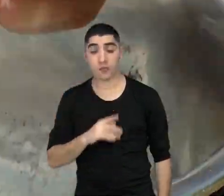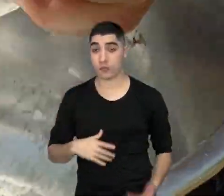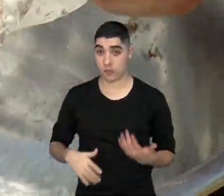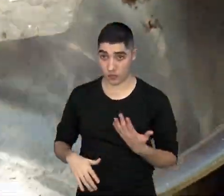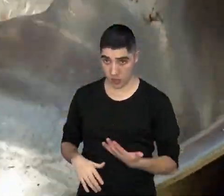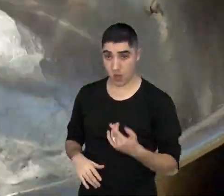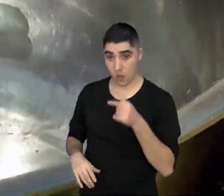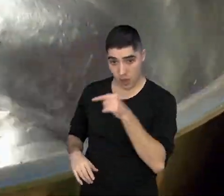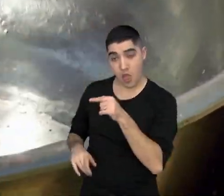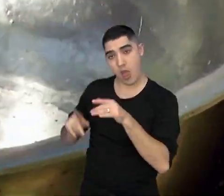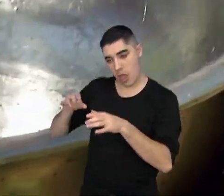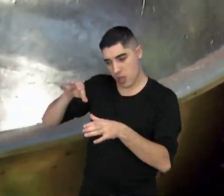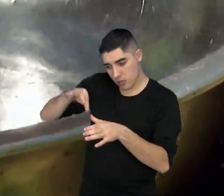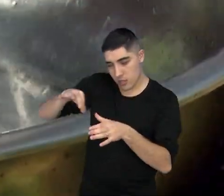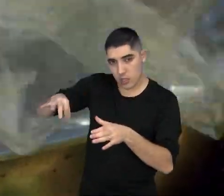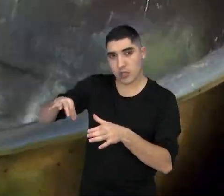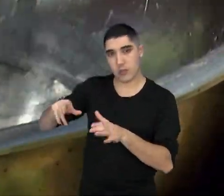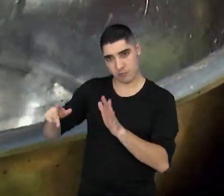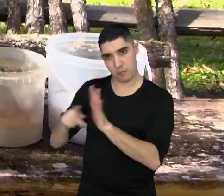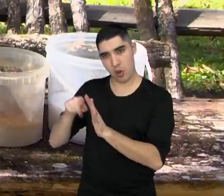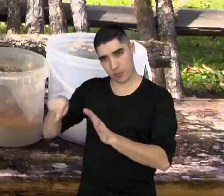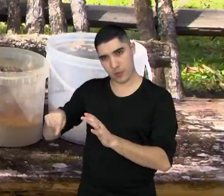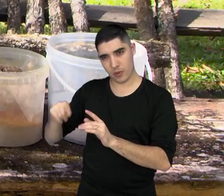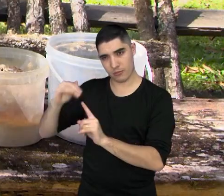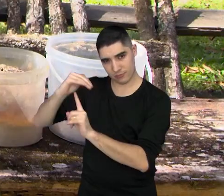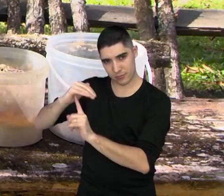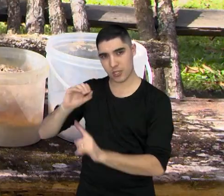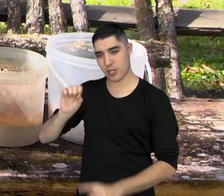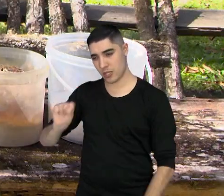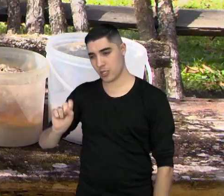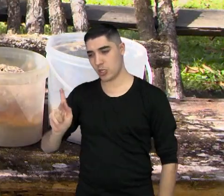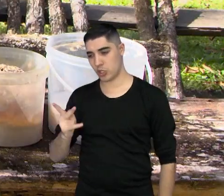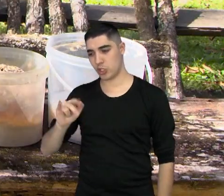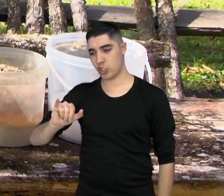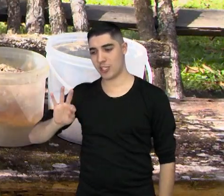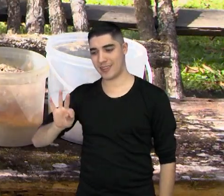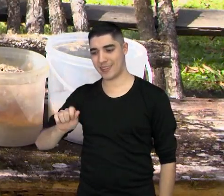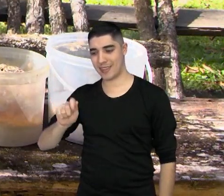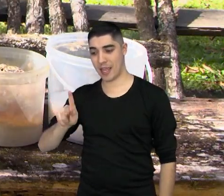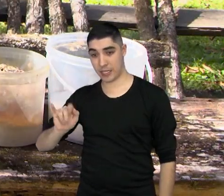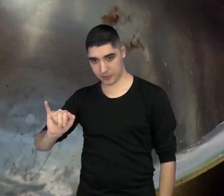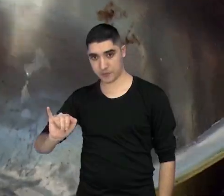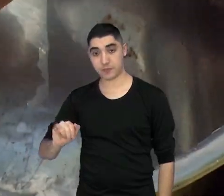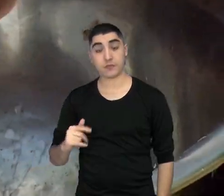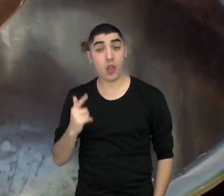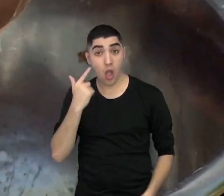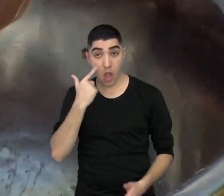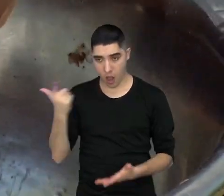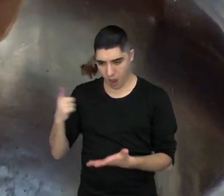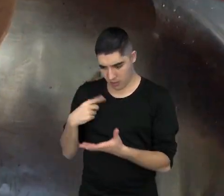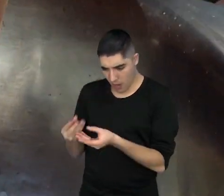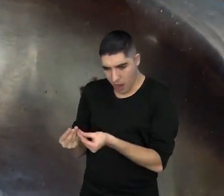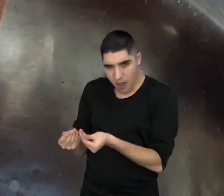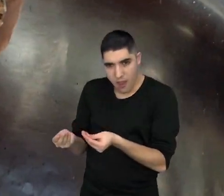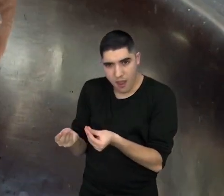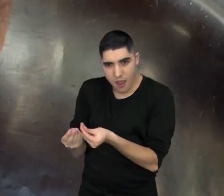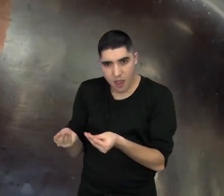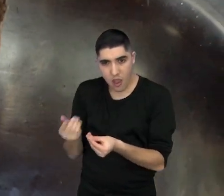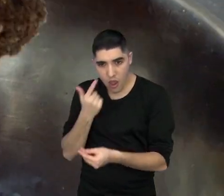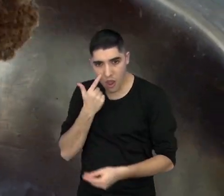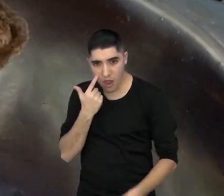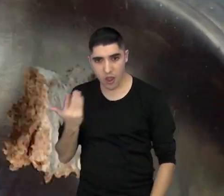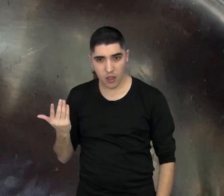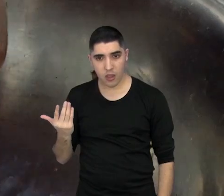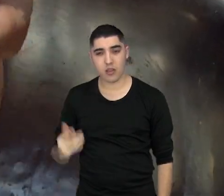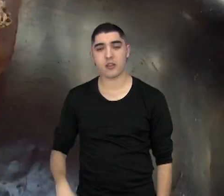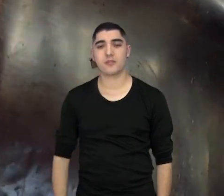bacana. Isso aqui é semente de shiitake. Pode espalhar ela. Olha só, isso aqui é serragem,